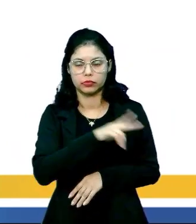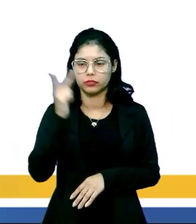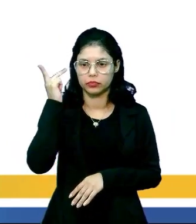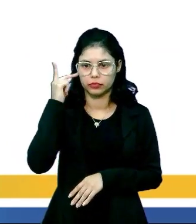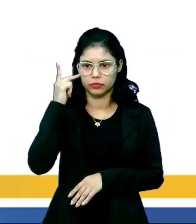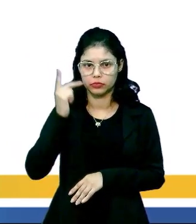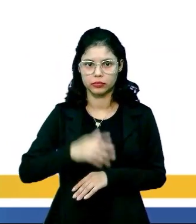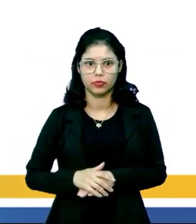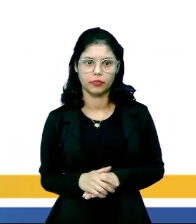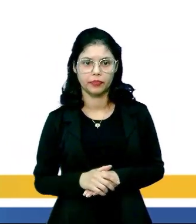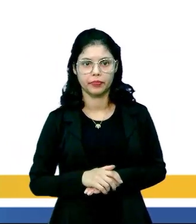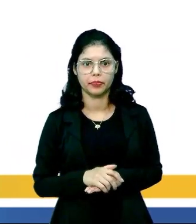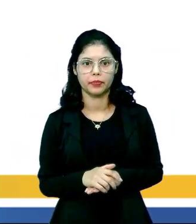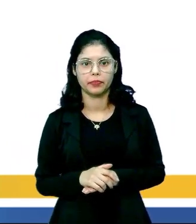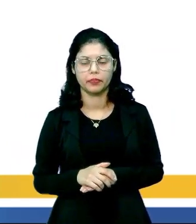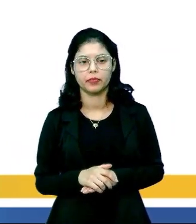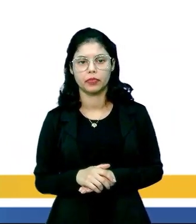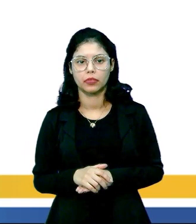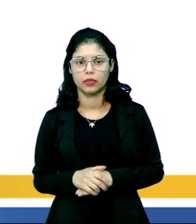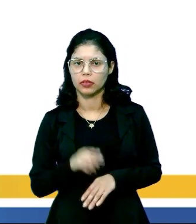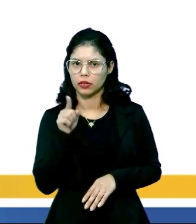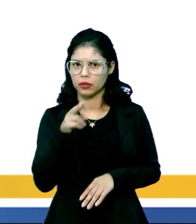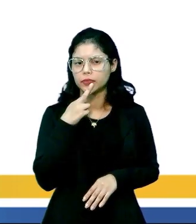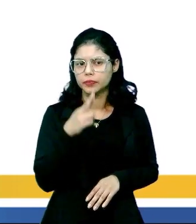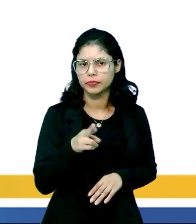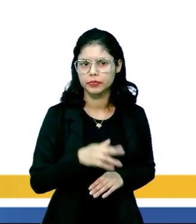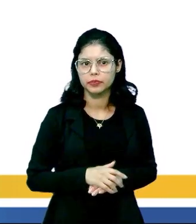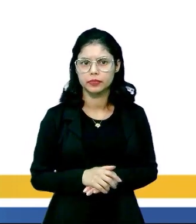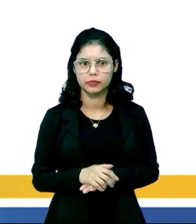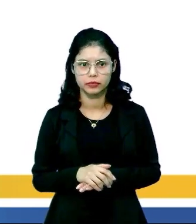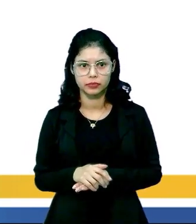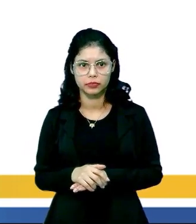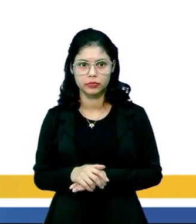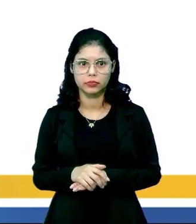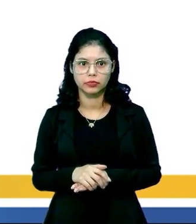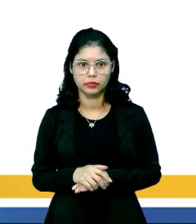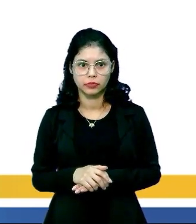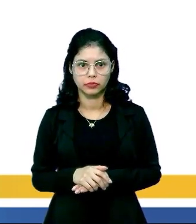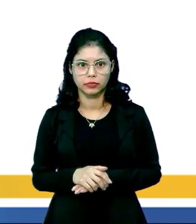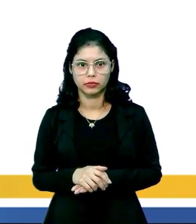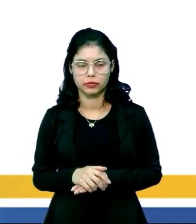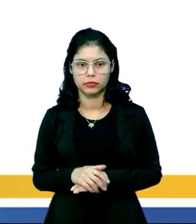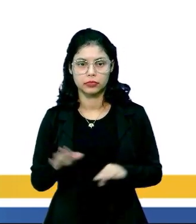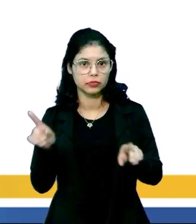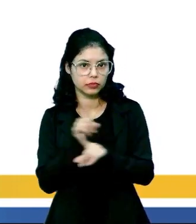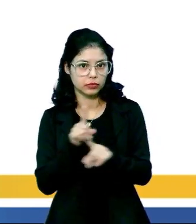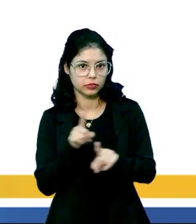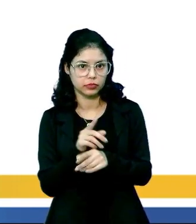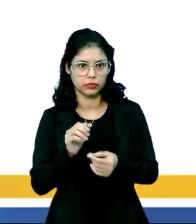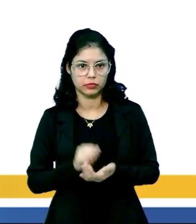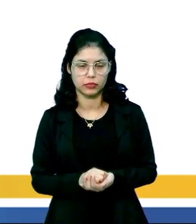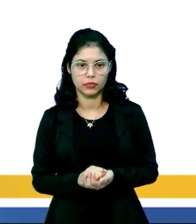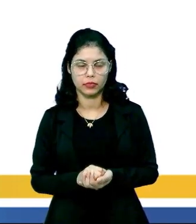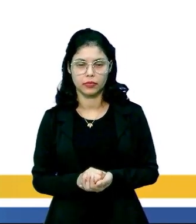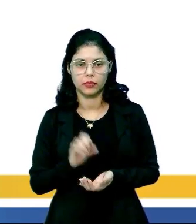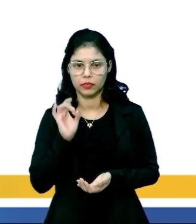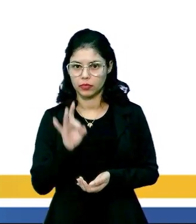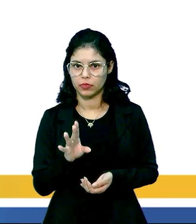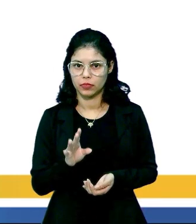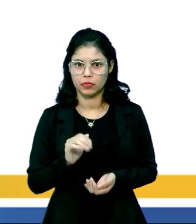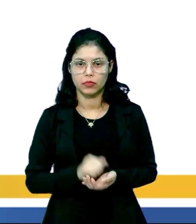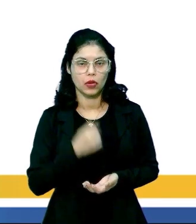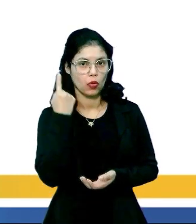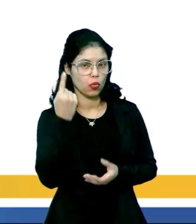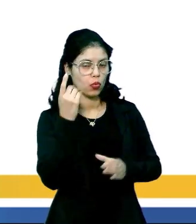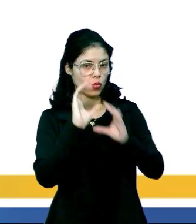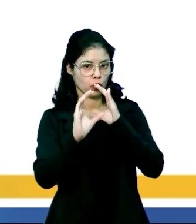Rio de Janeiro e em São Paulo seria essa a nossa resposta não apenas um